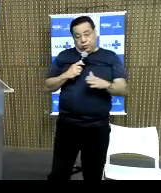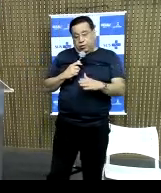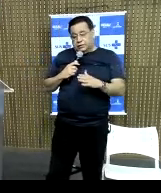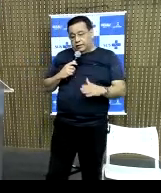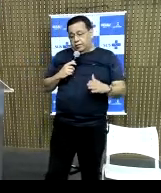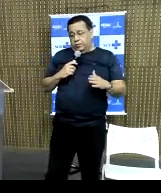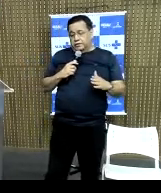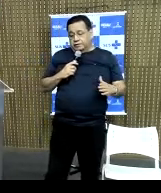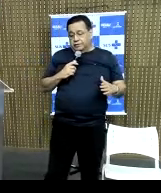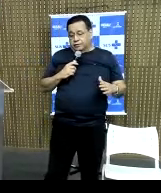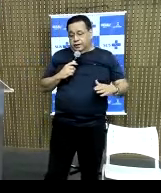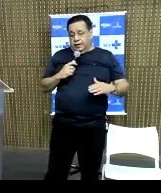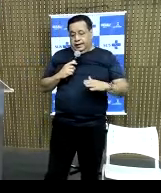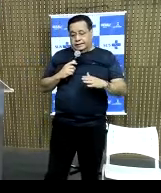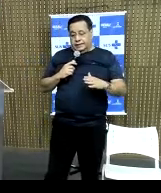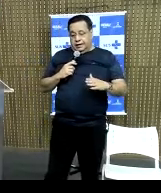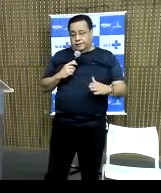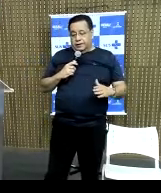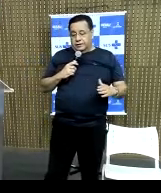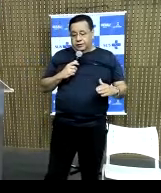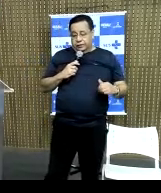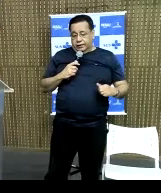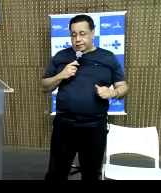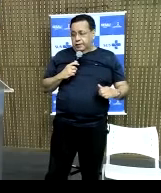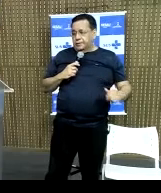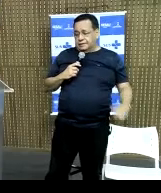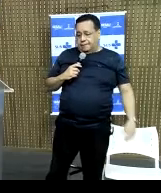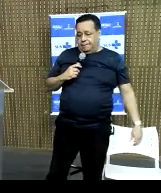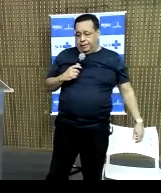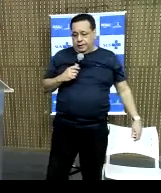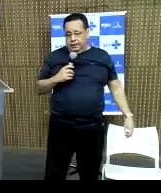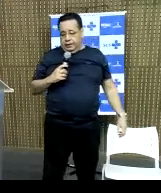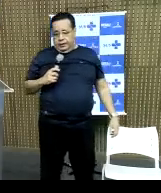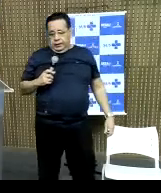eu coloco isso aí como positivo, esse balanço da ouvidoria. Pode passar.